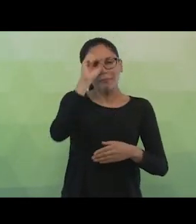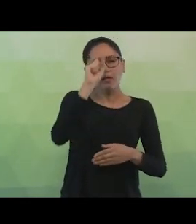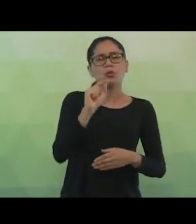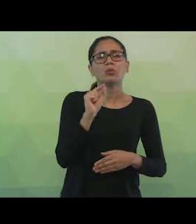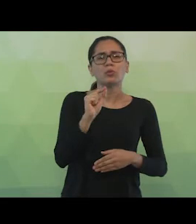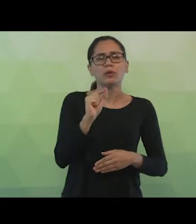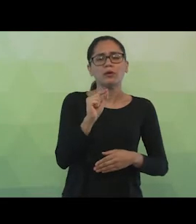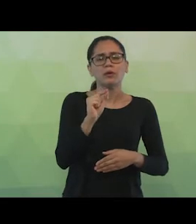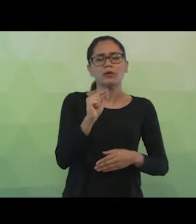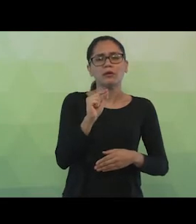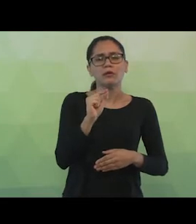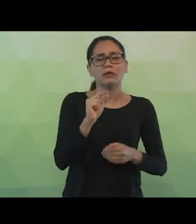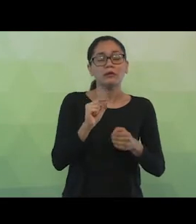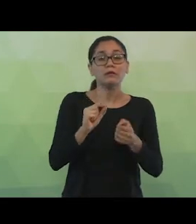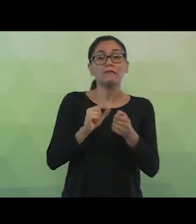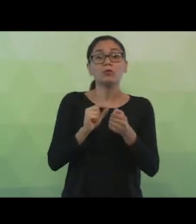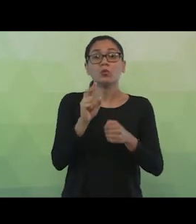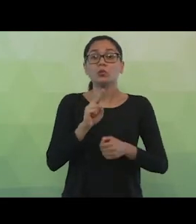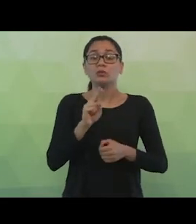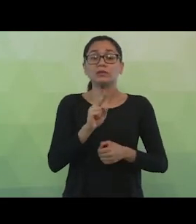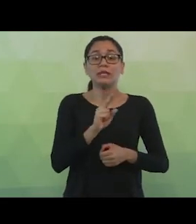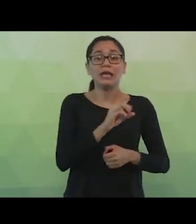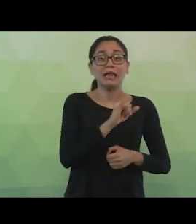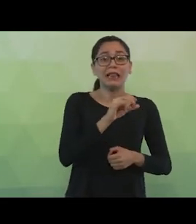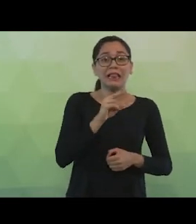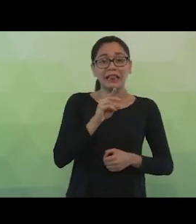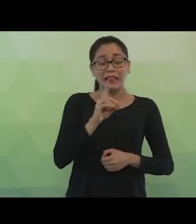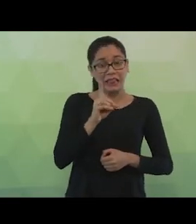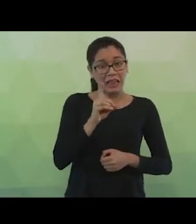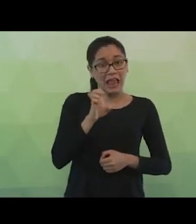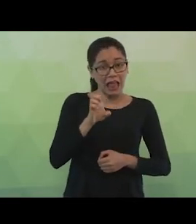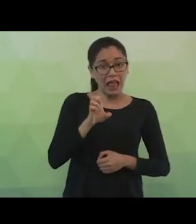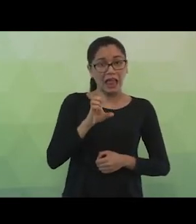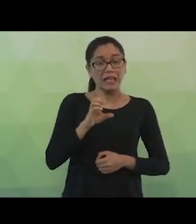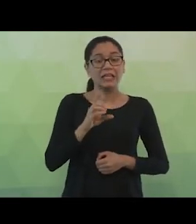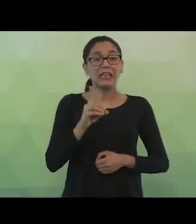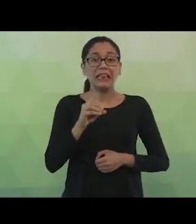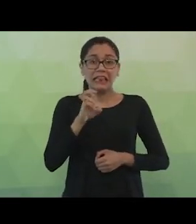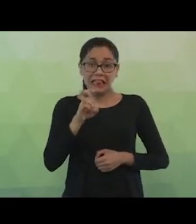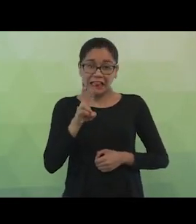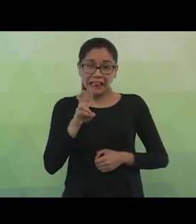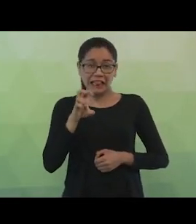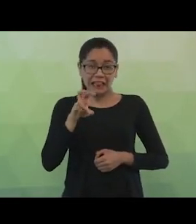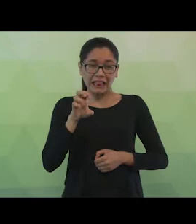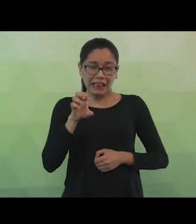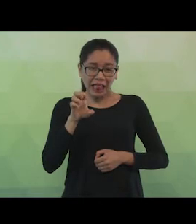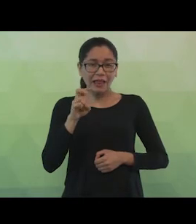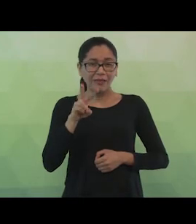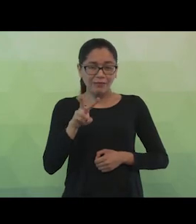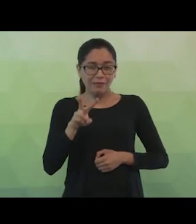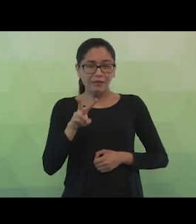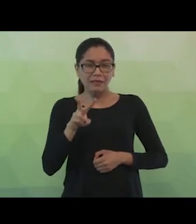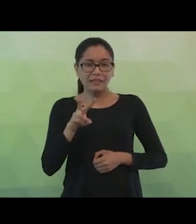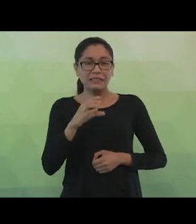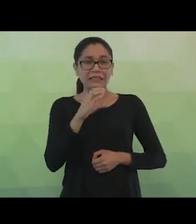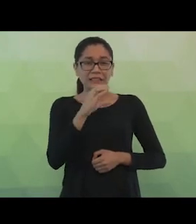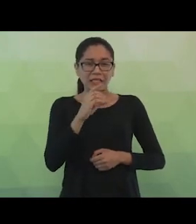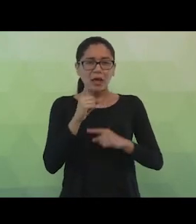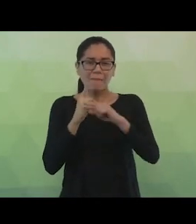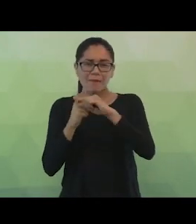DevC++. Essa IDE é o ambiente onde desenvolveremos nossos programas, utilizando a linguagem de programação